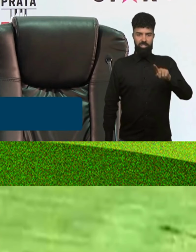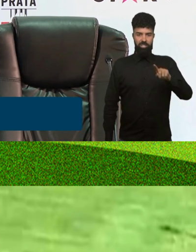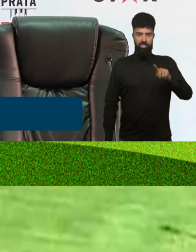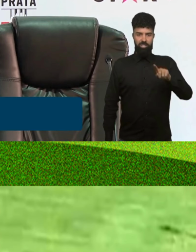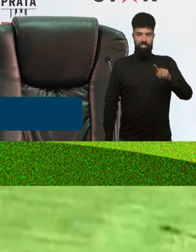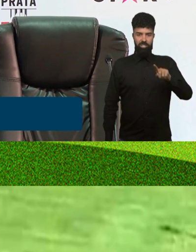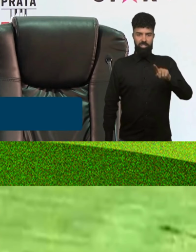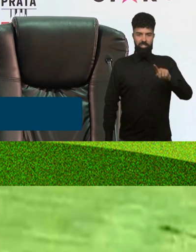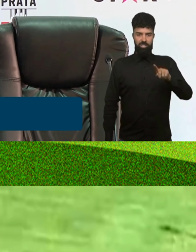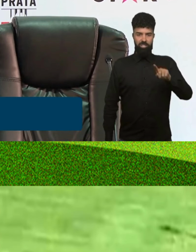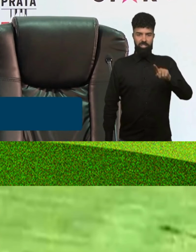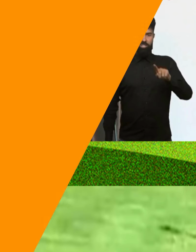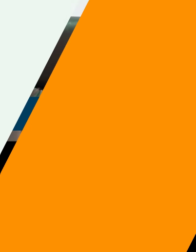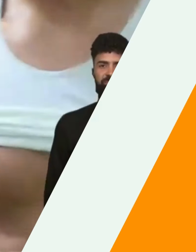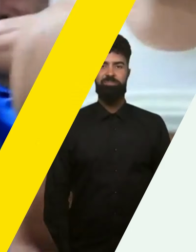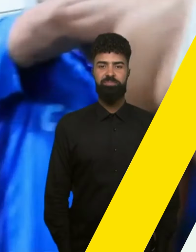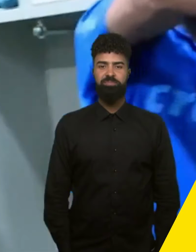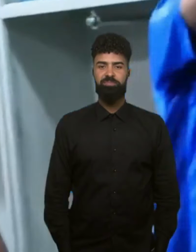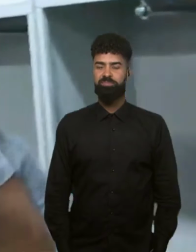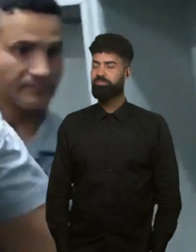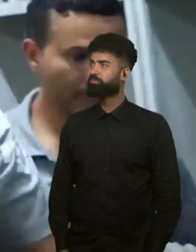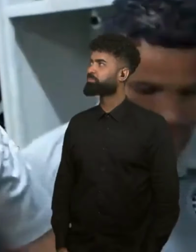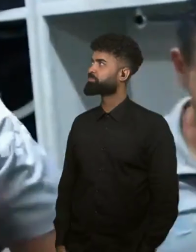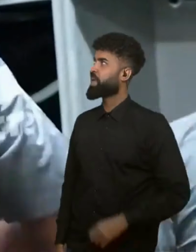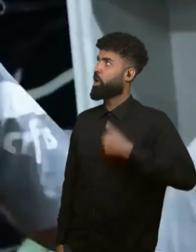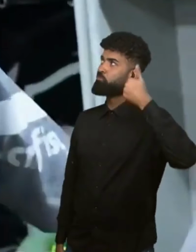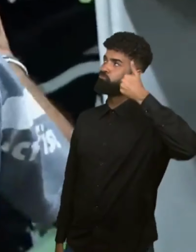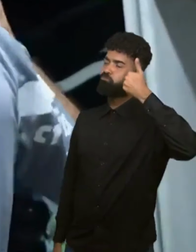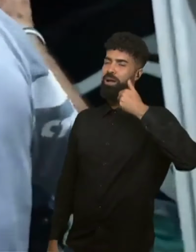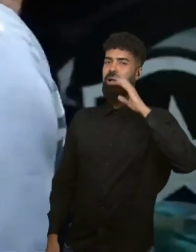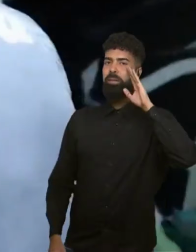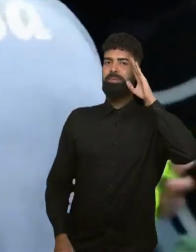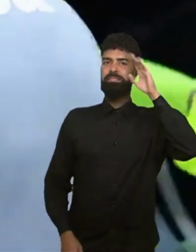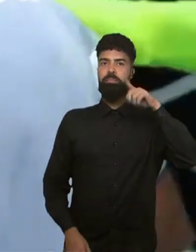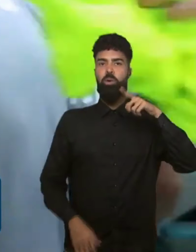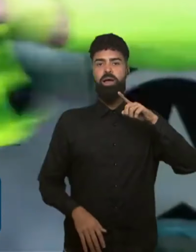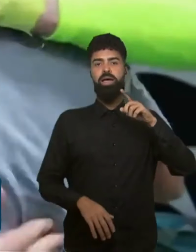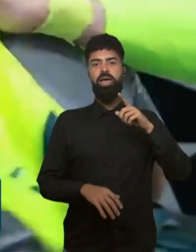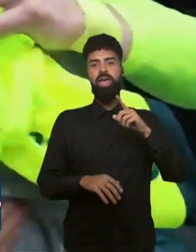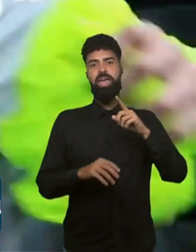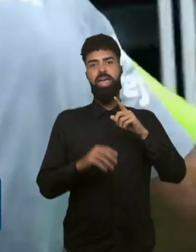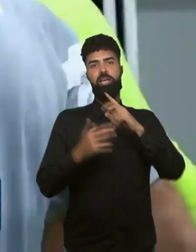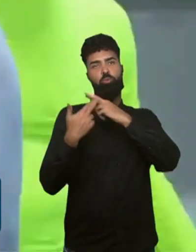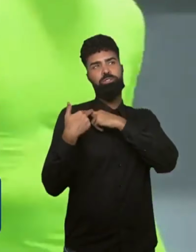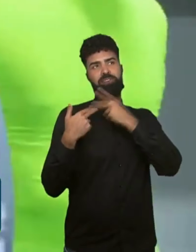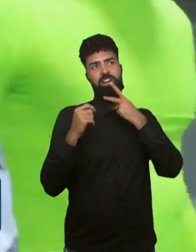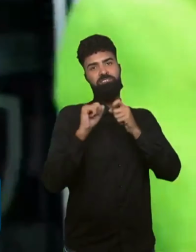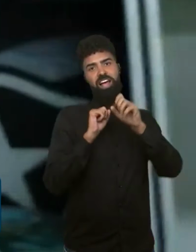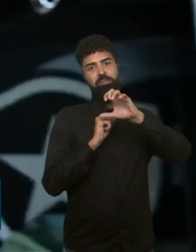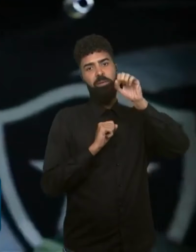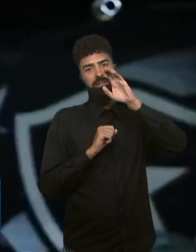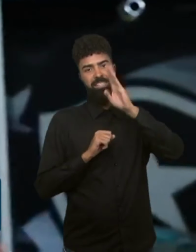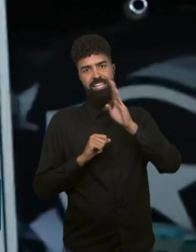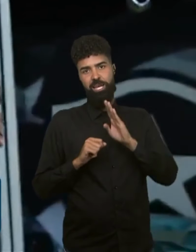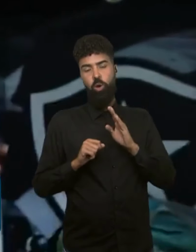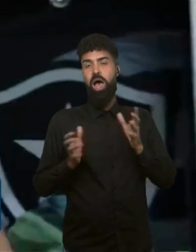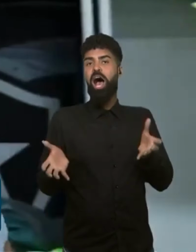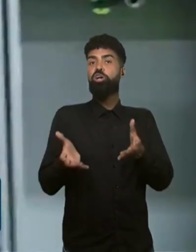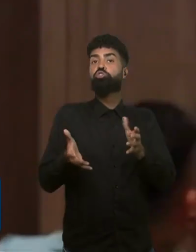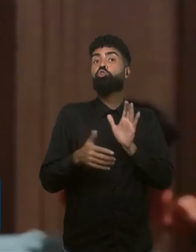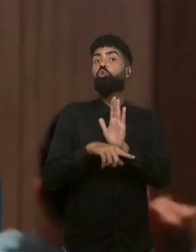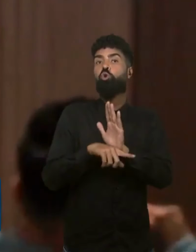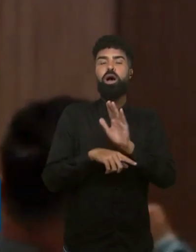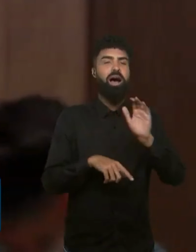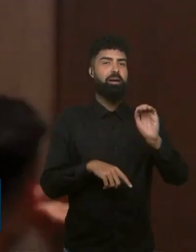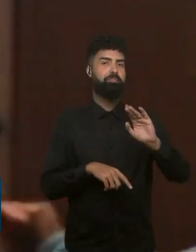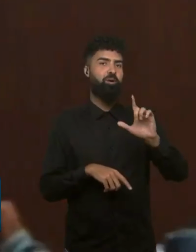ano. Vamos observar. Líder e um dos principais responsáveis pelo título brasileiro, ele é o Abel Ferreira. Depois